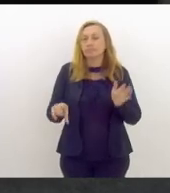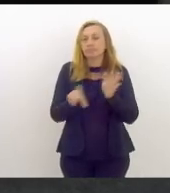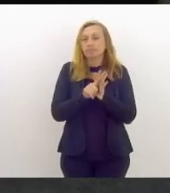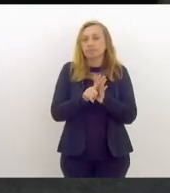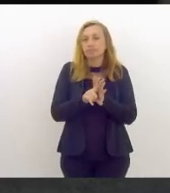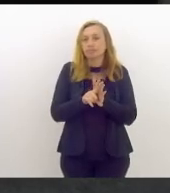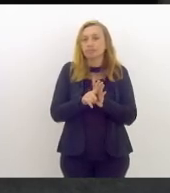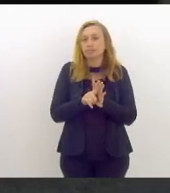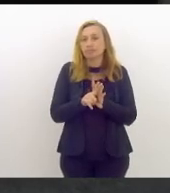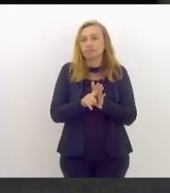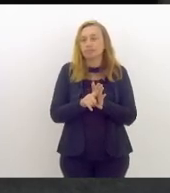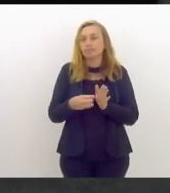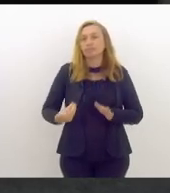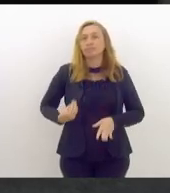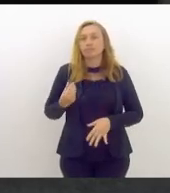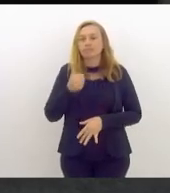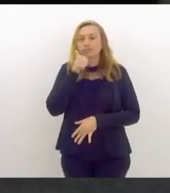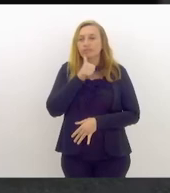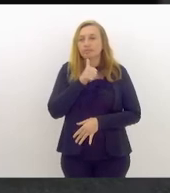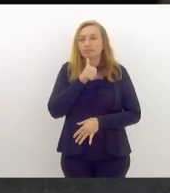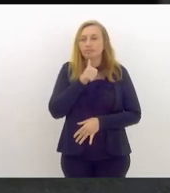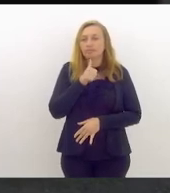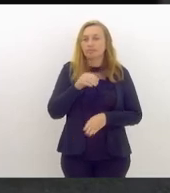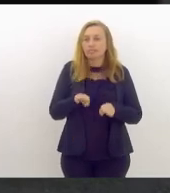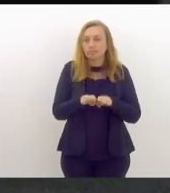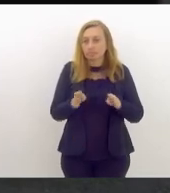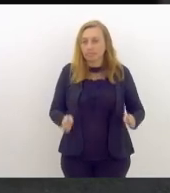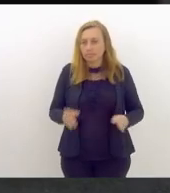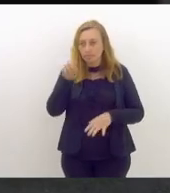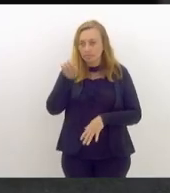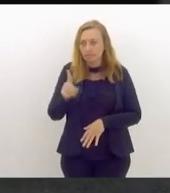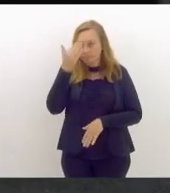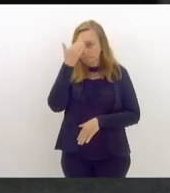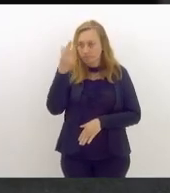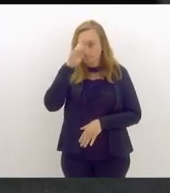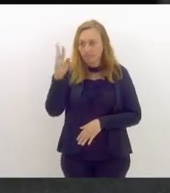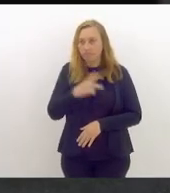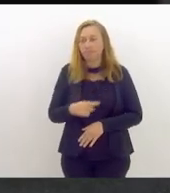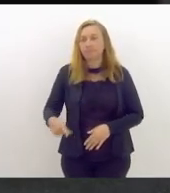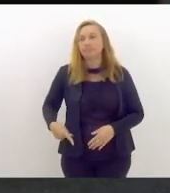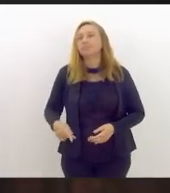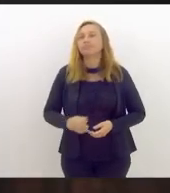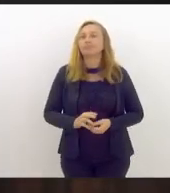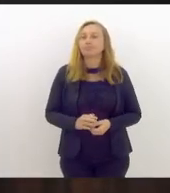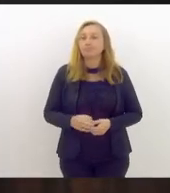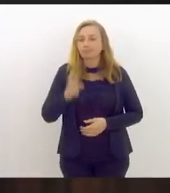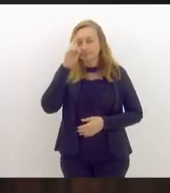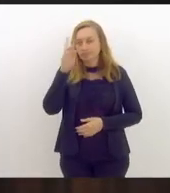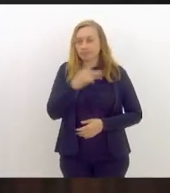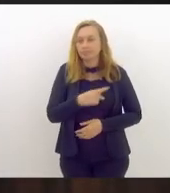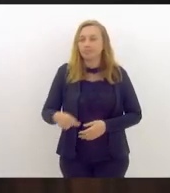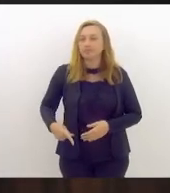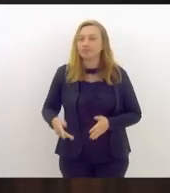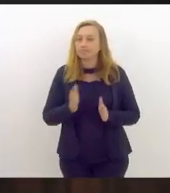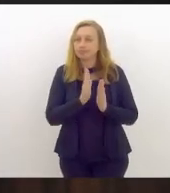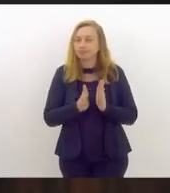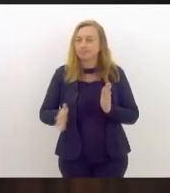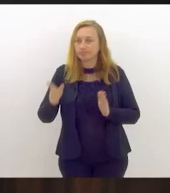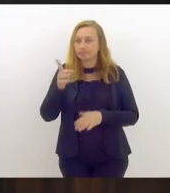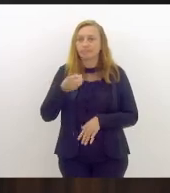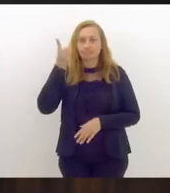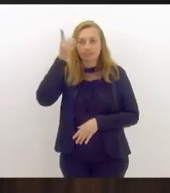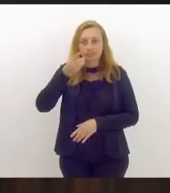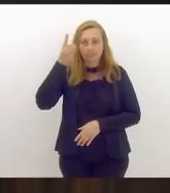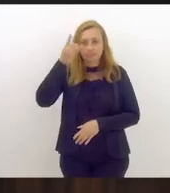a participação das mulheres na mesa diretora. Muito obrigada, presidente. Presidente, questão de ordem. Questão de ordem,